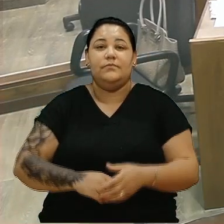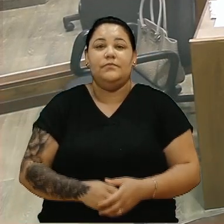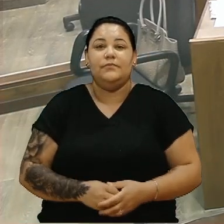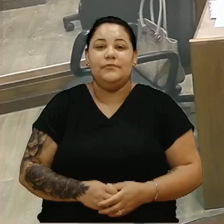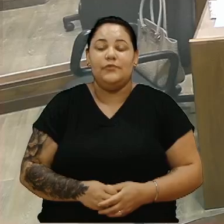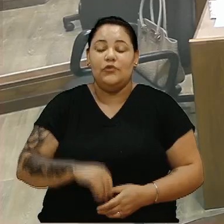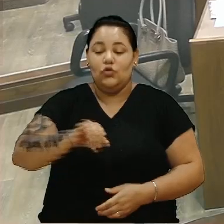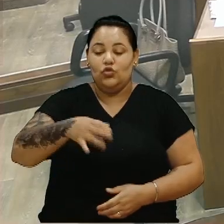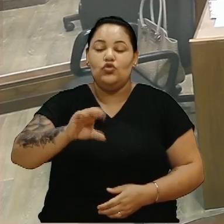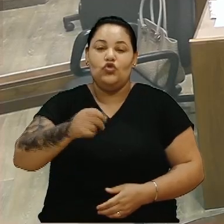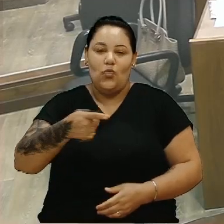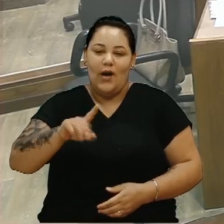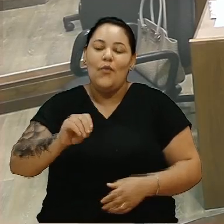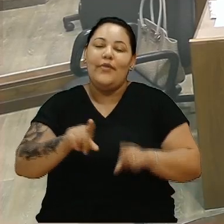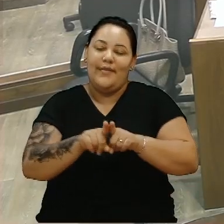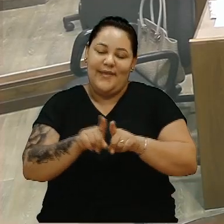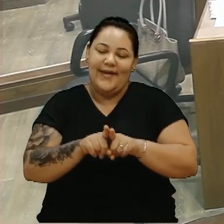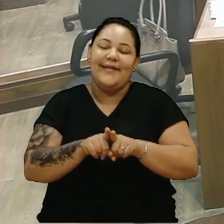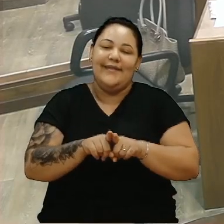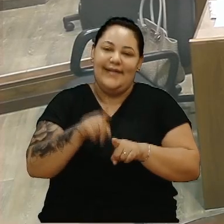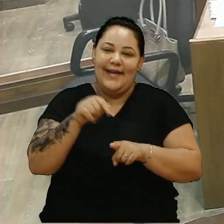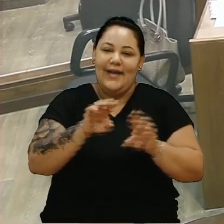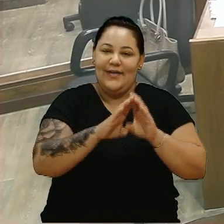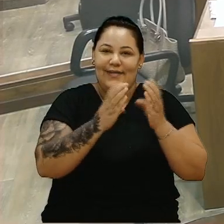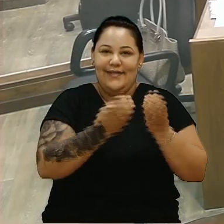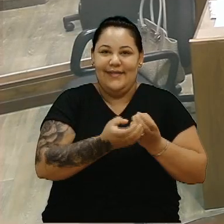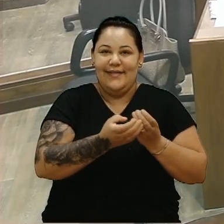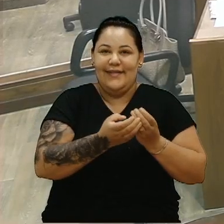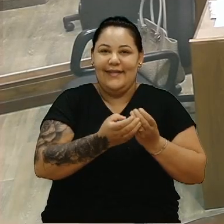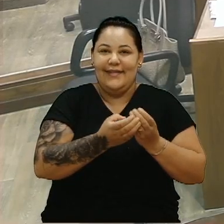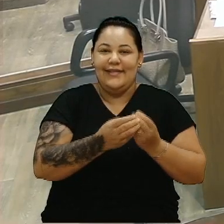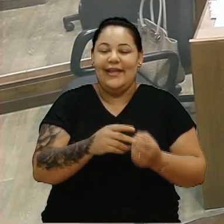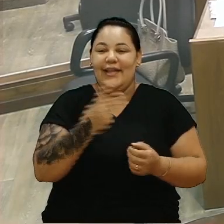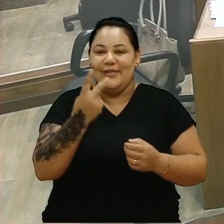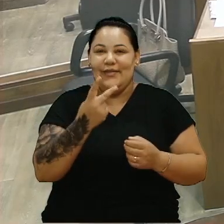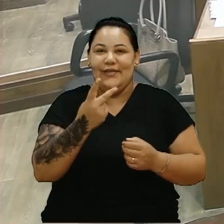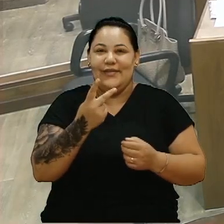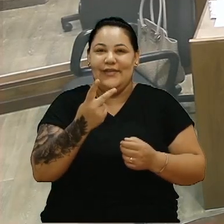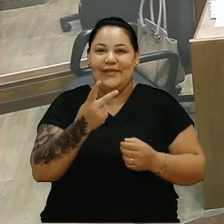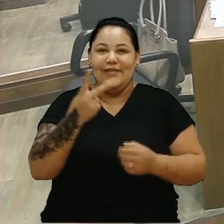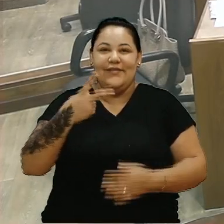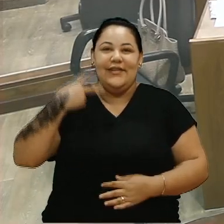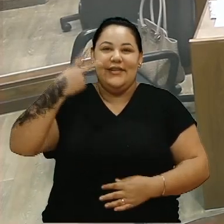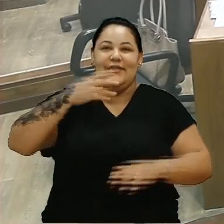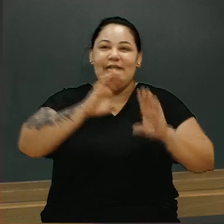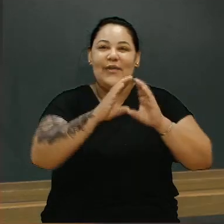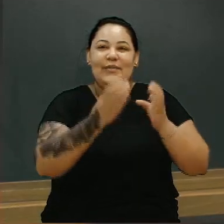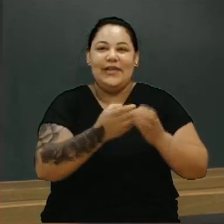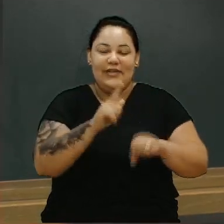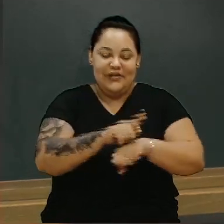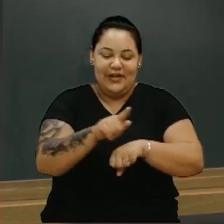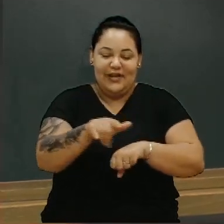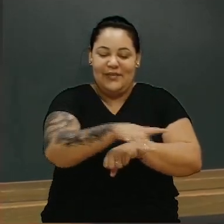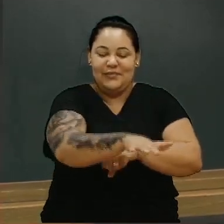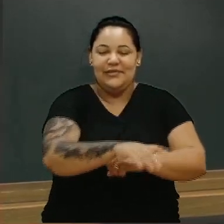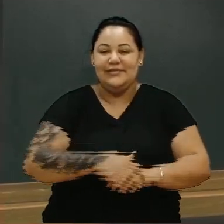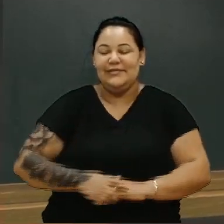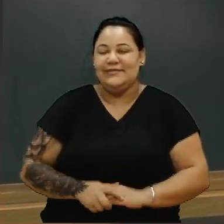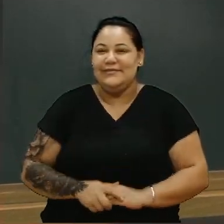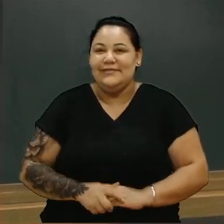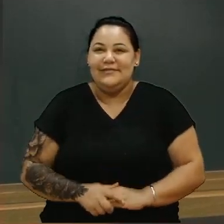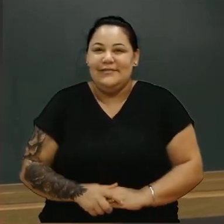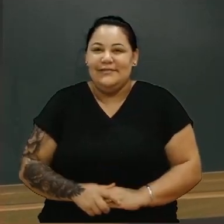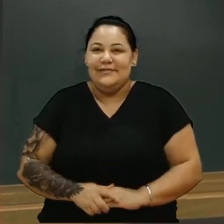Ex também é da mesma comunidade. Tem 200 pessoas e 2 vereadores a comunidade. Mas, bom, tratando especificamente dos